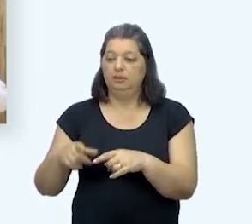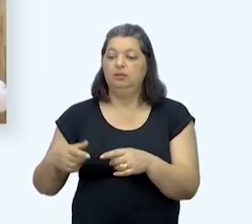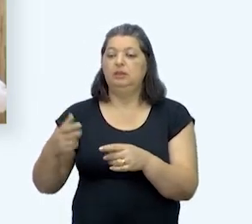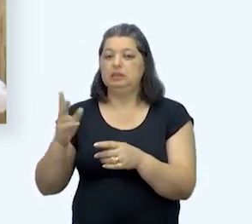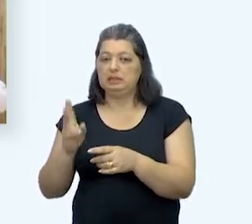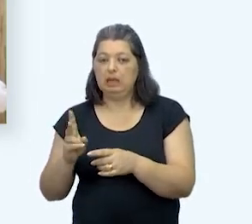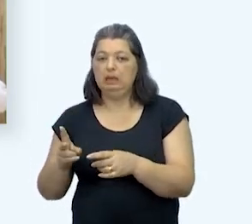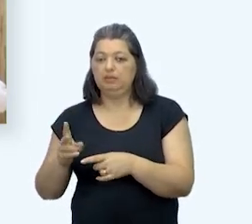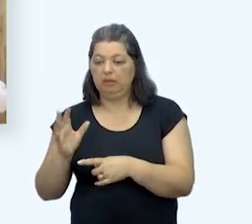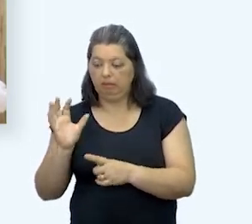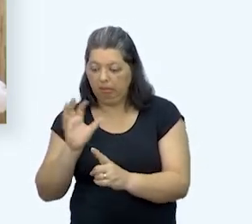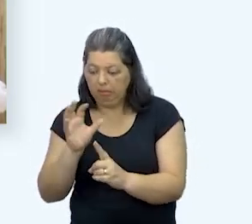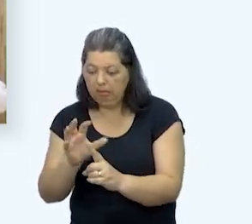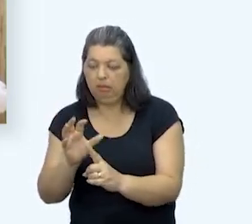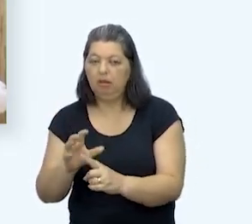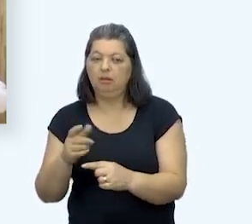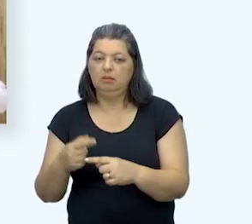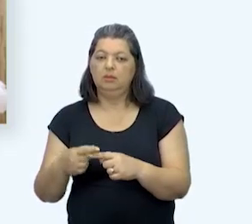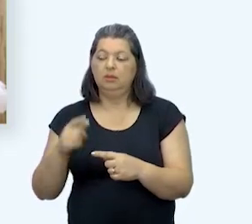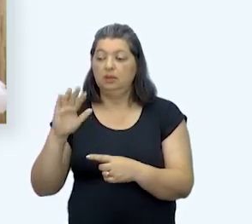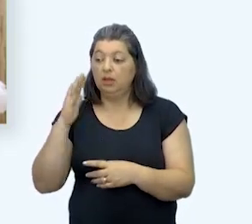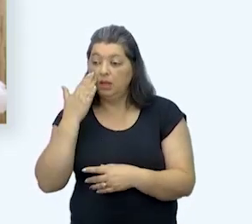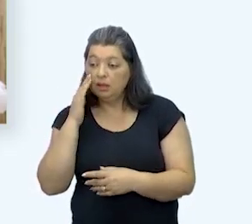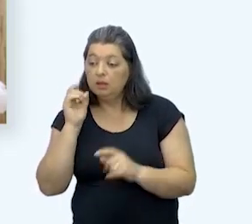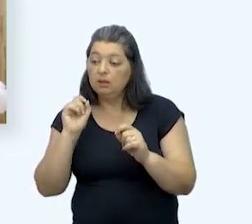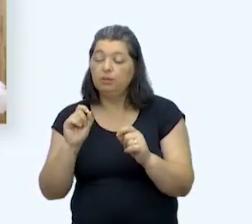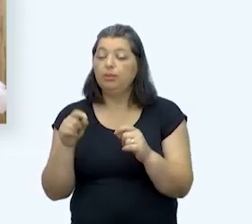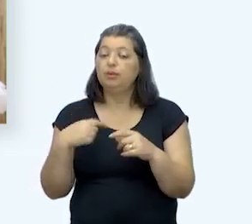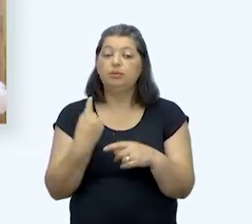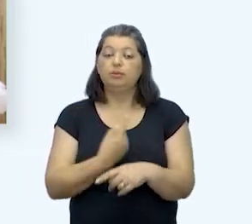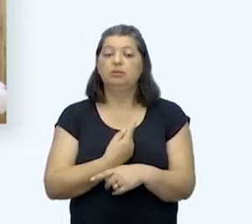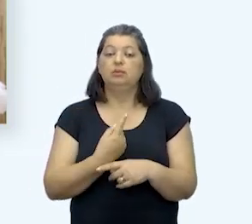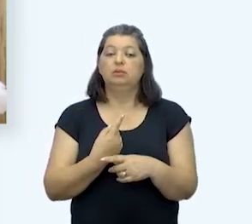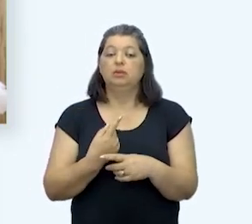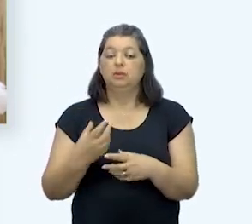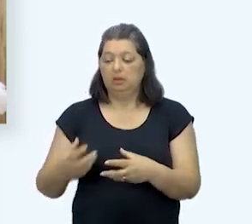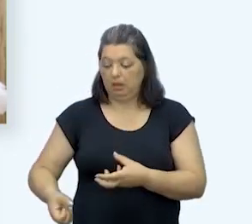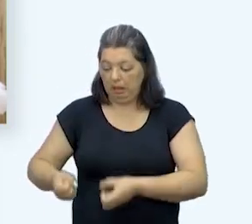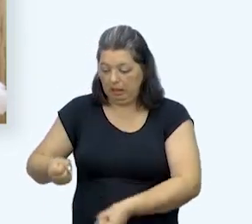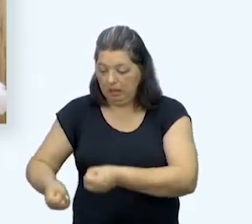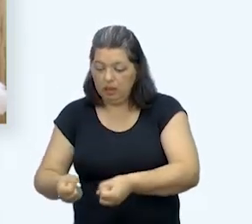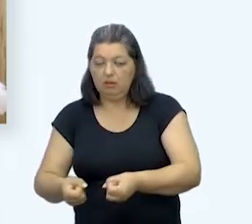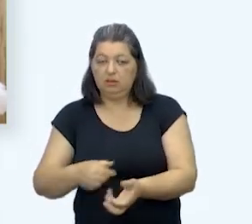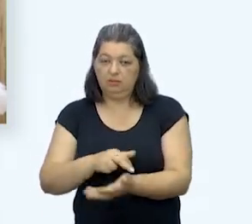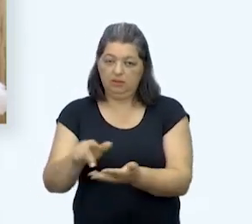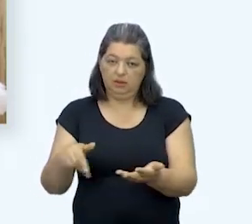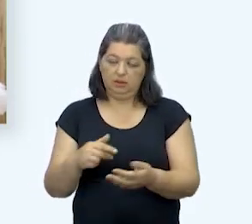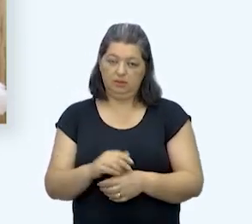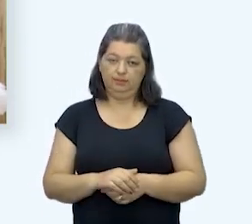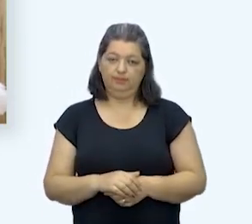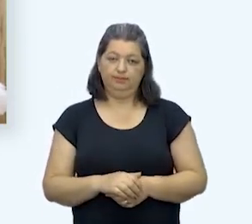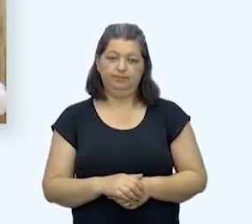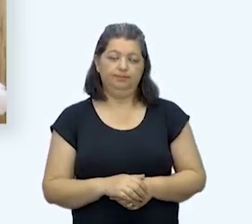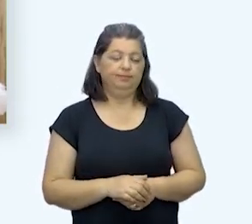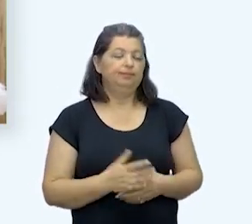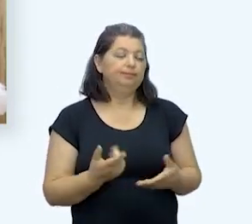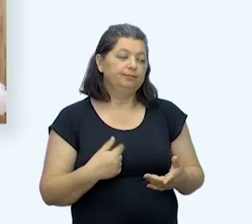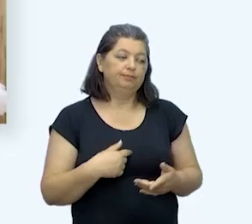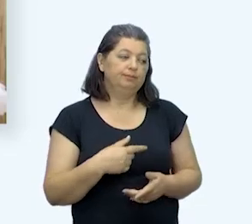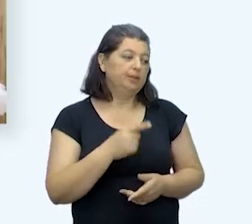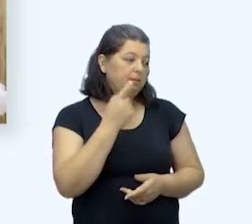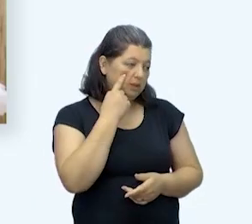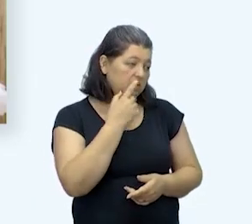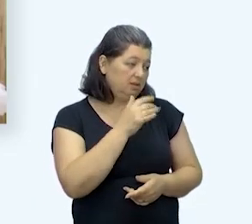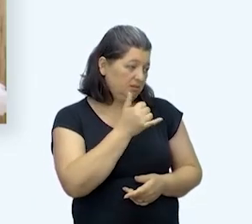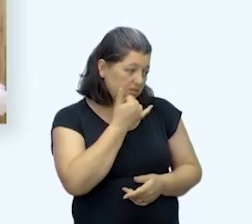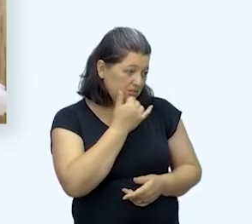insistir, parece não entender o motivo pelo qual estamos nos negando a sair com todas essas sacolinhas aqui, meu filho. Mãe, mas isso não é desculpa. Porque